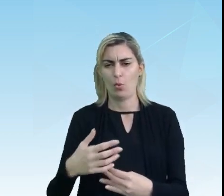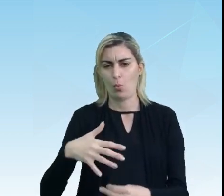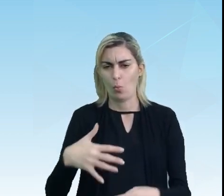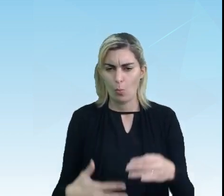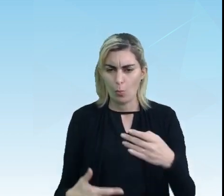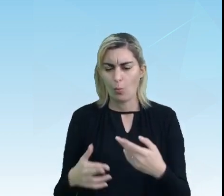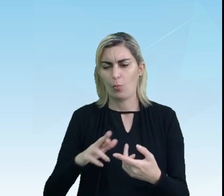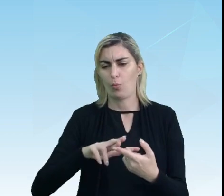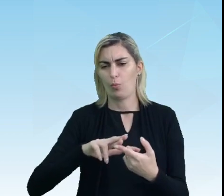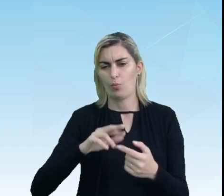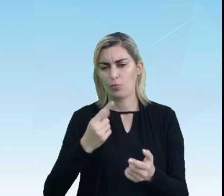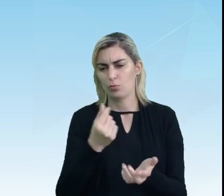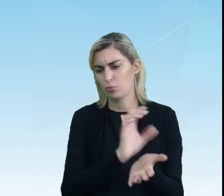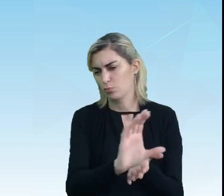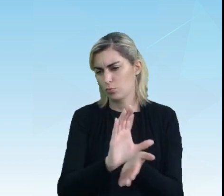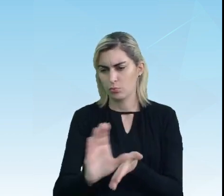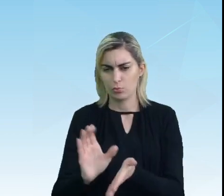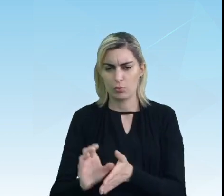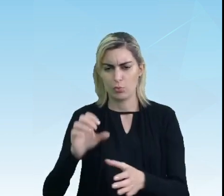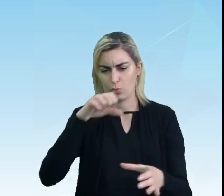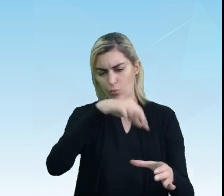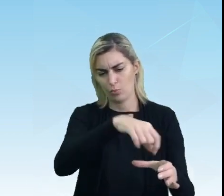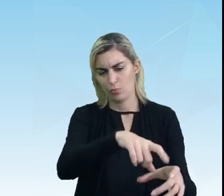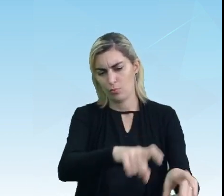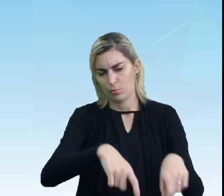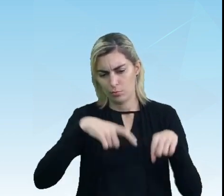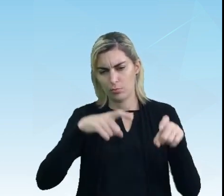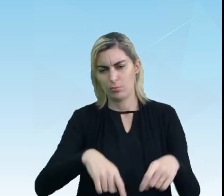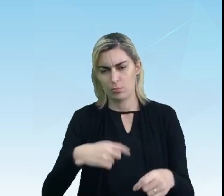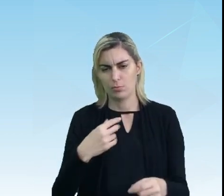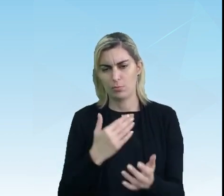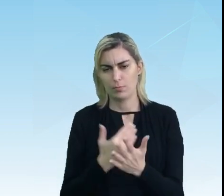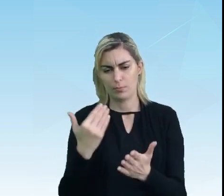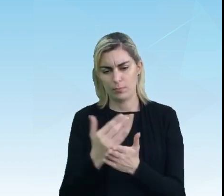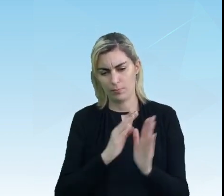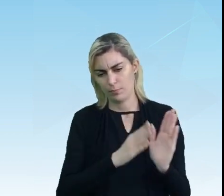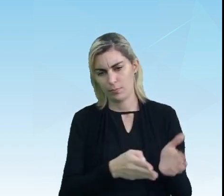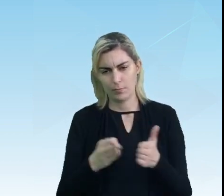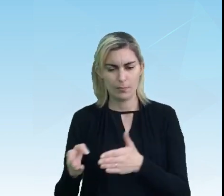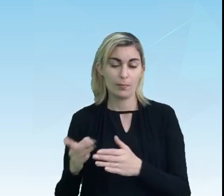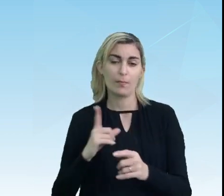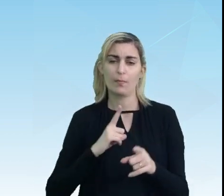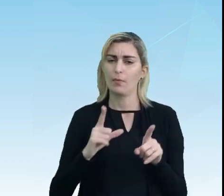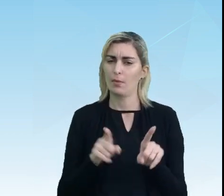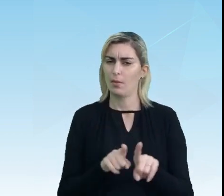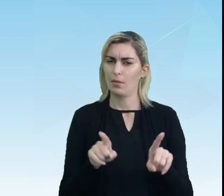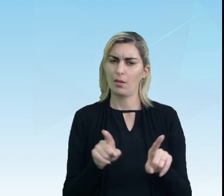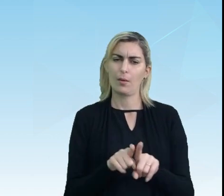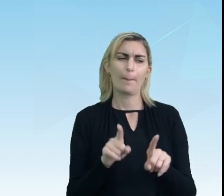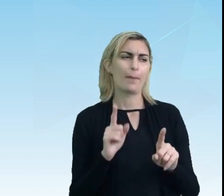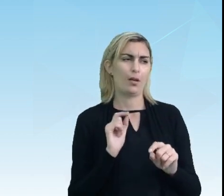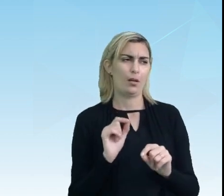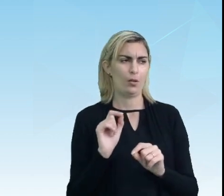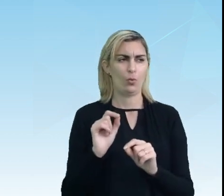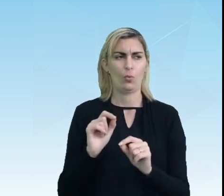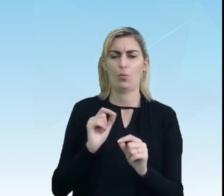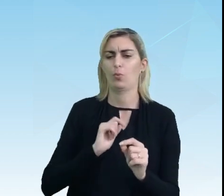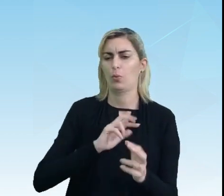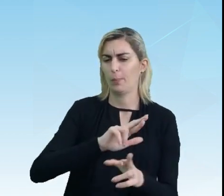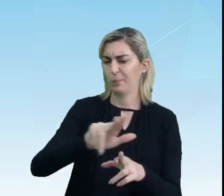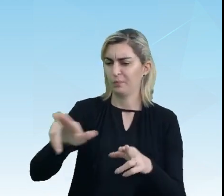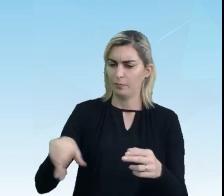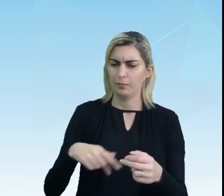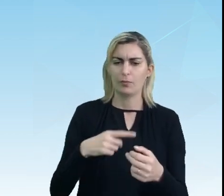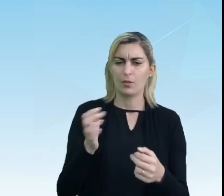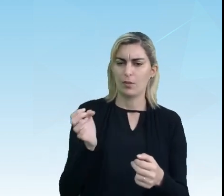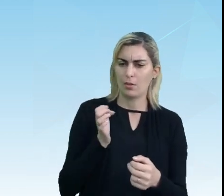robotização e investir ainda em cultivos agrícolas mais concentrados. Ainda vai conduzir uma polarização entre